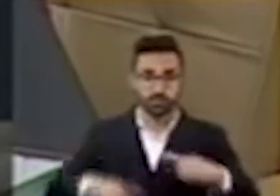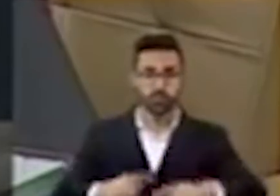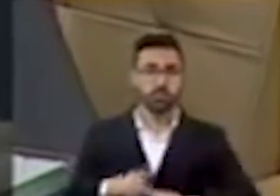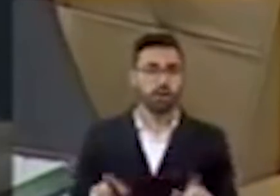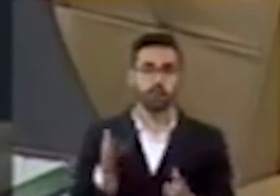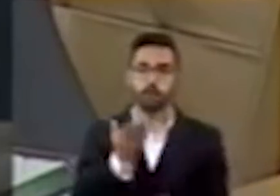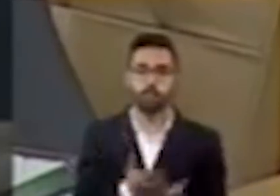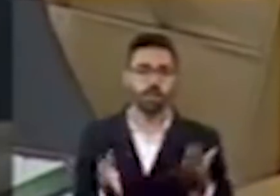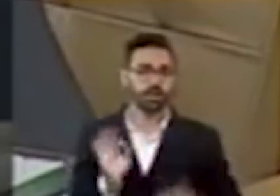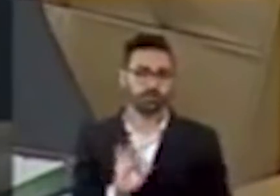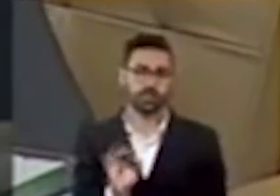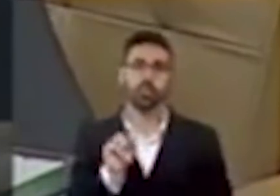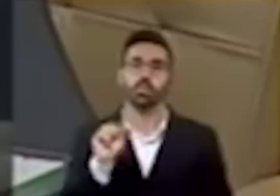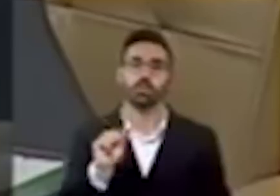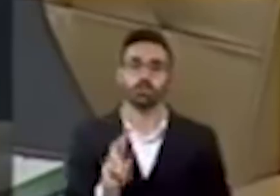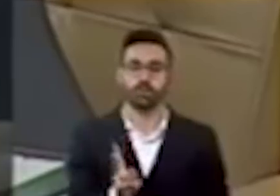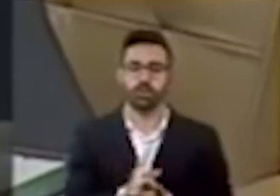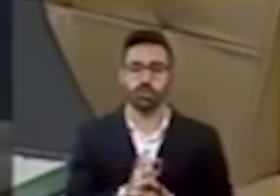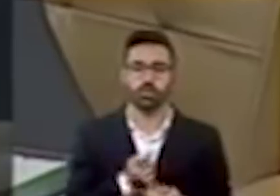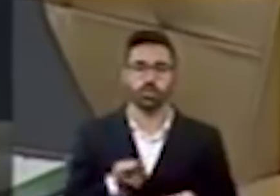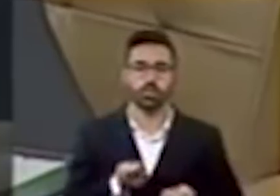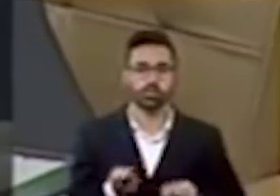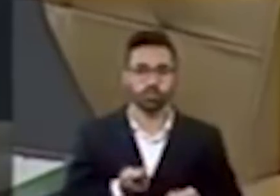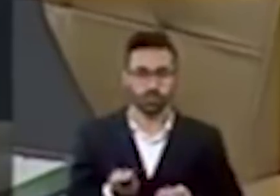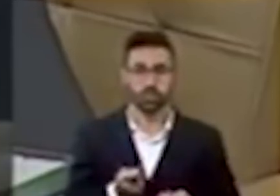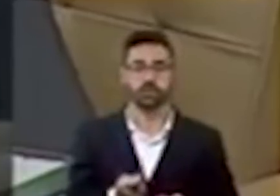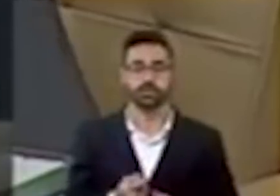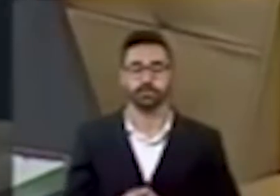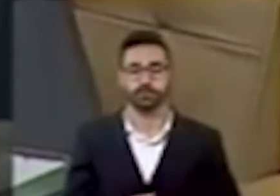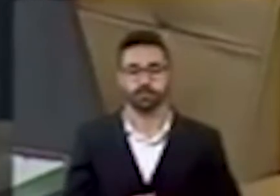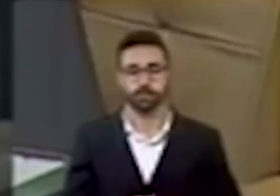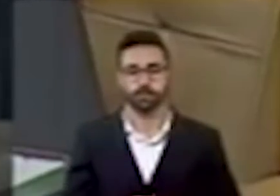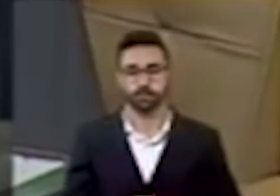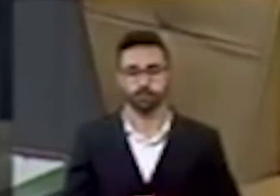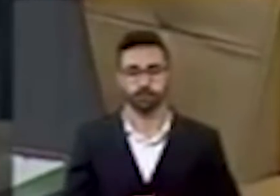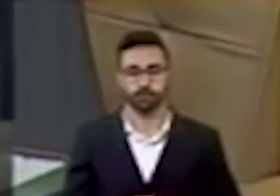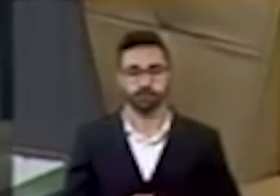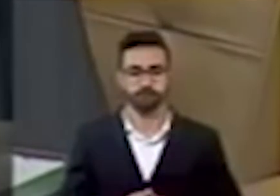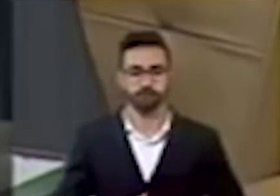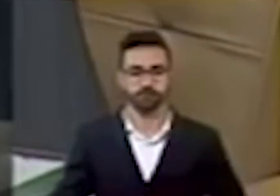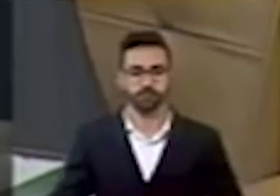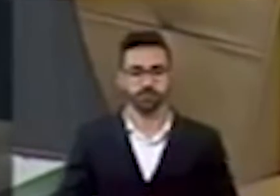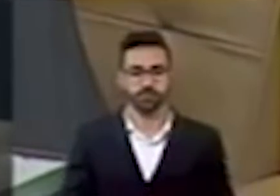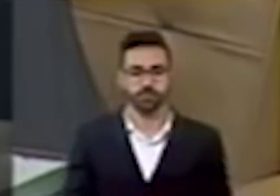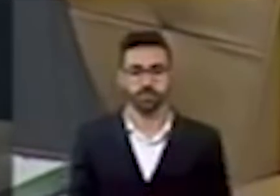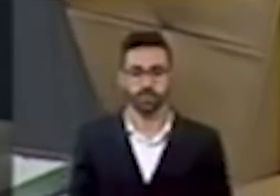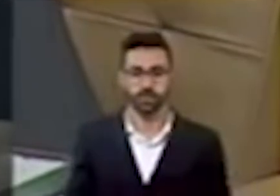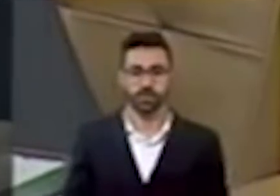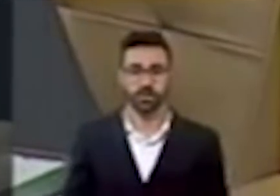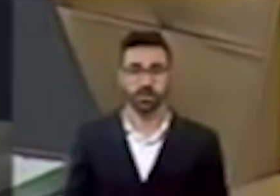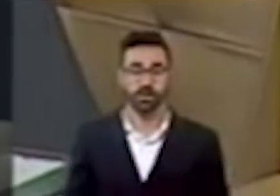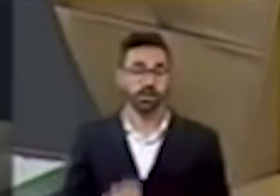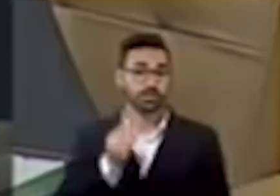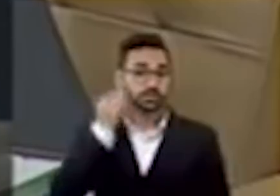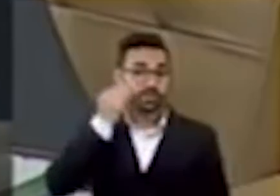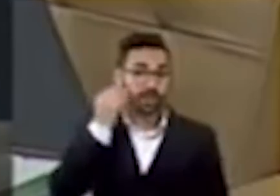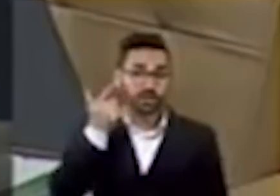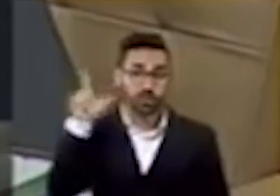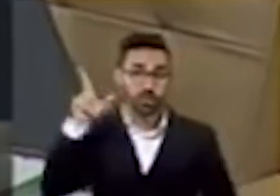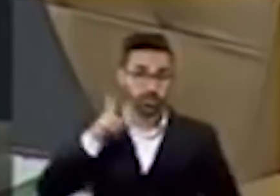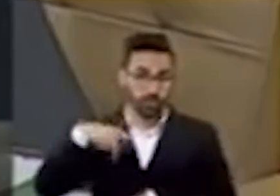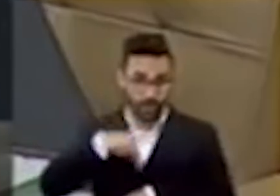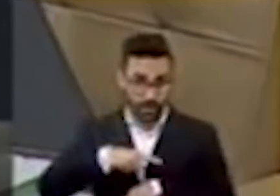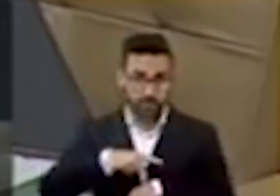por óbvio, do controle jurisdicional. A experiência do direito comparado